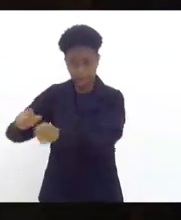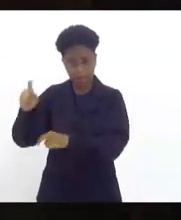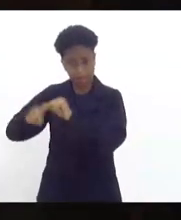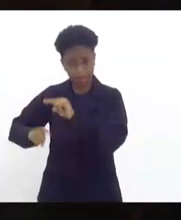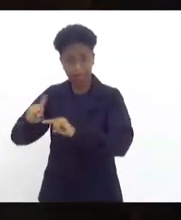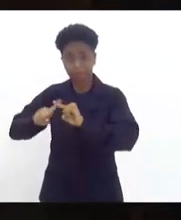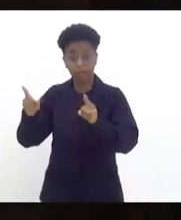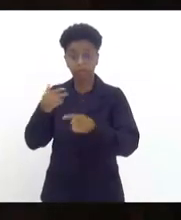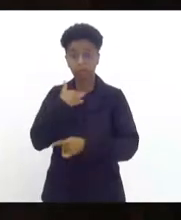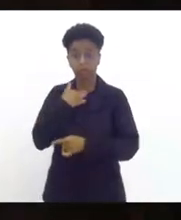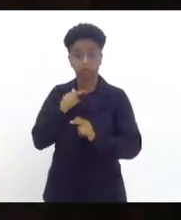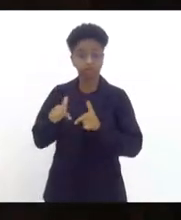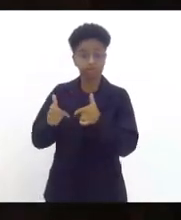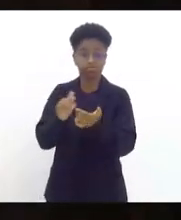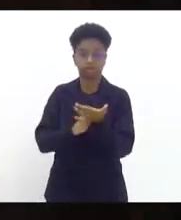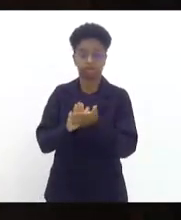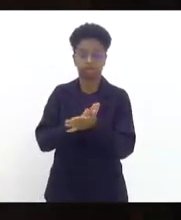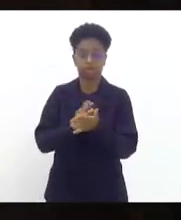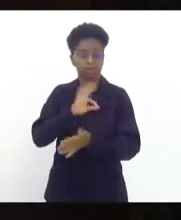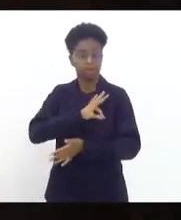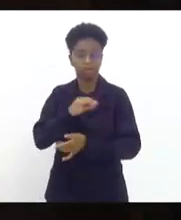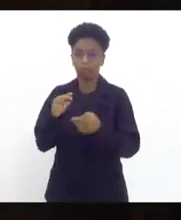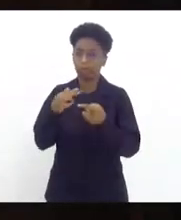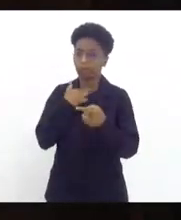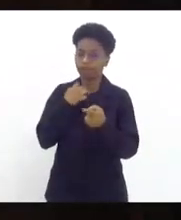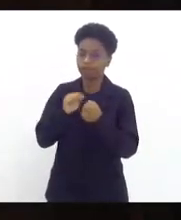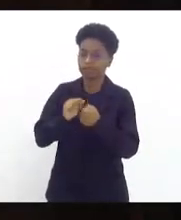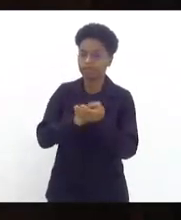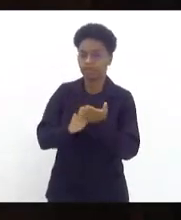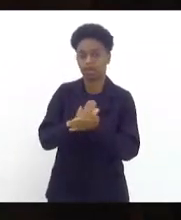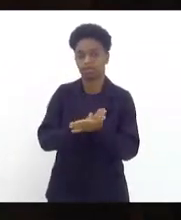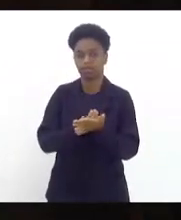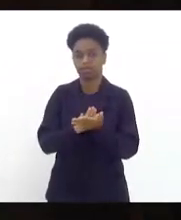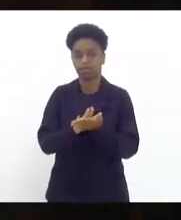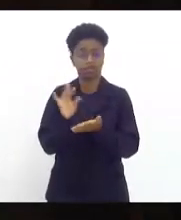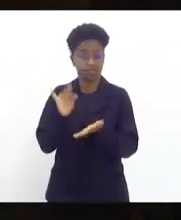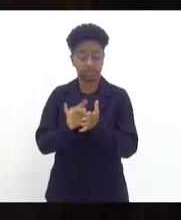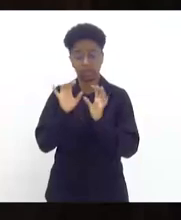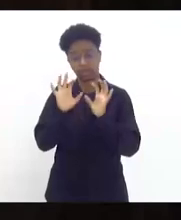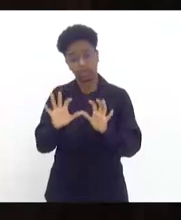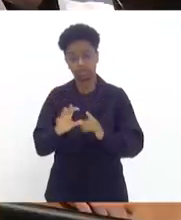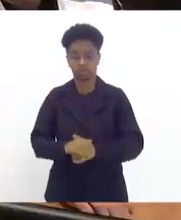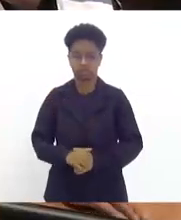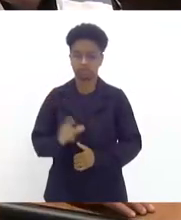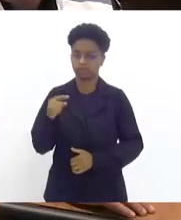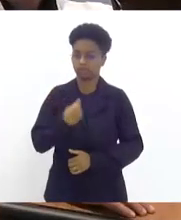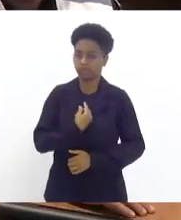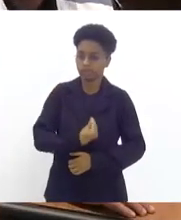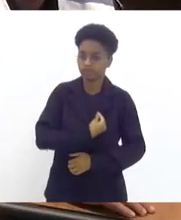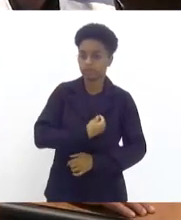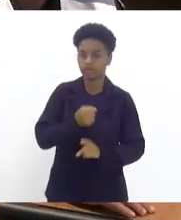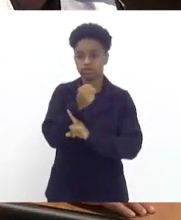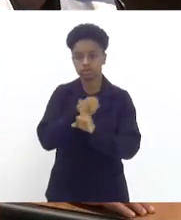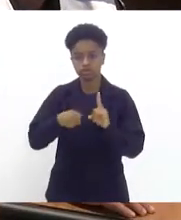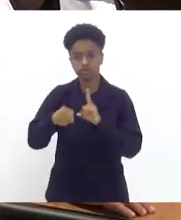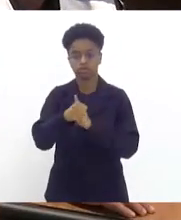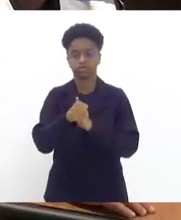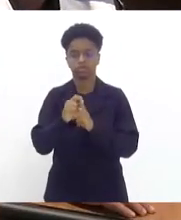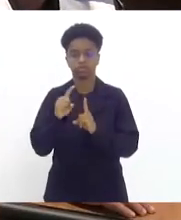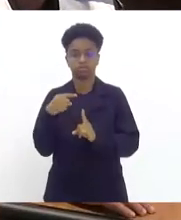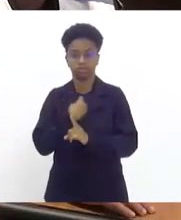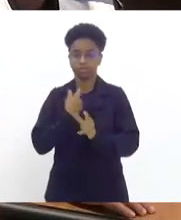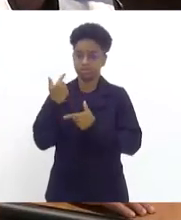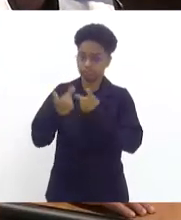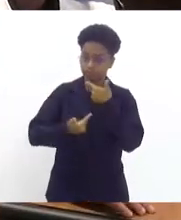não pode fazer nada a polícia não pode fazer nada a verdade é nós vivemos numa sociedade em que nós que